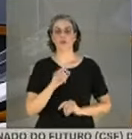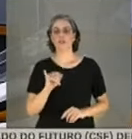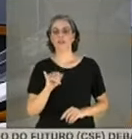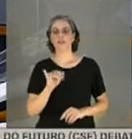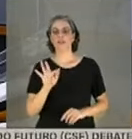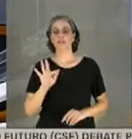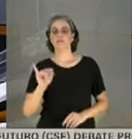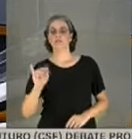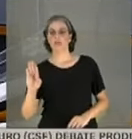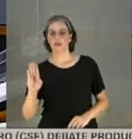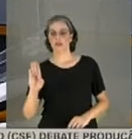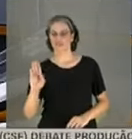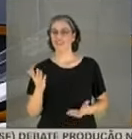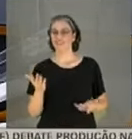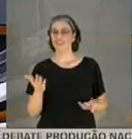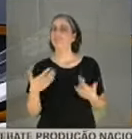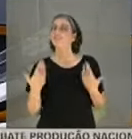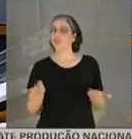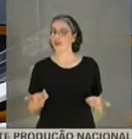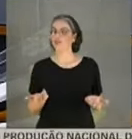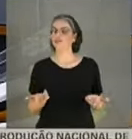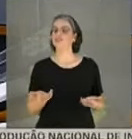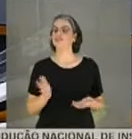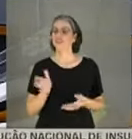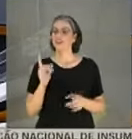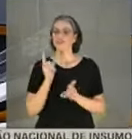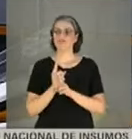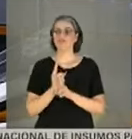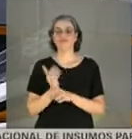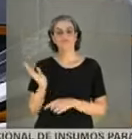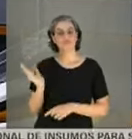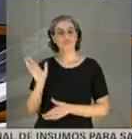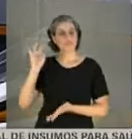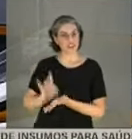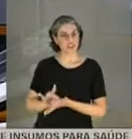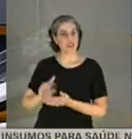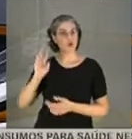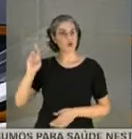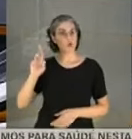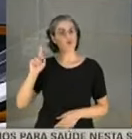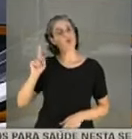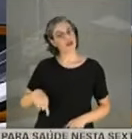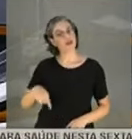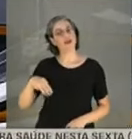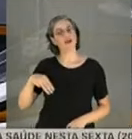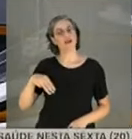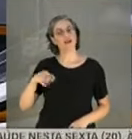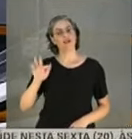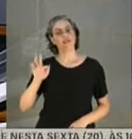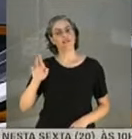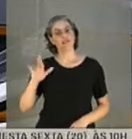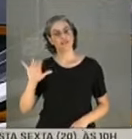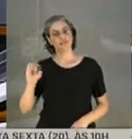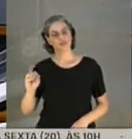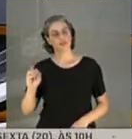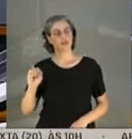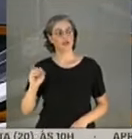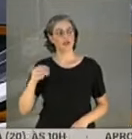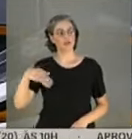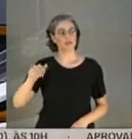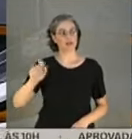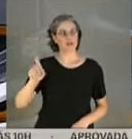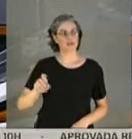Fibbank. Nós temos elementos que indicam que o verdadeiro proprietário do Fibbank é o senhor Marcos Tolentino. Nós temos as